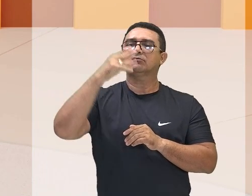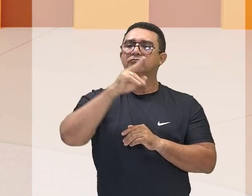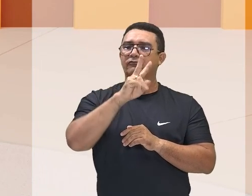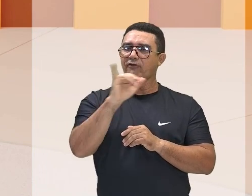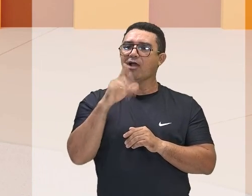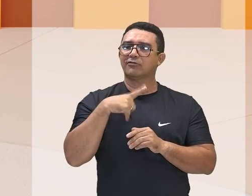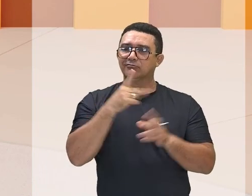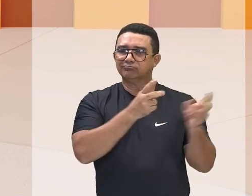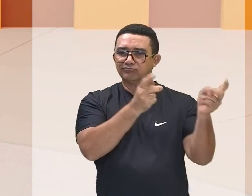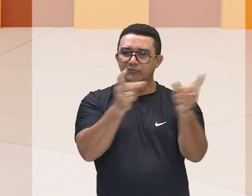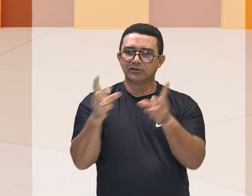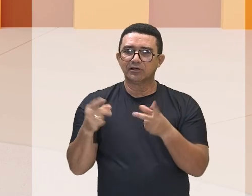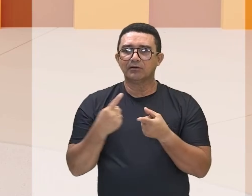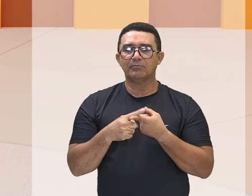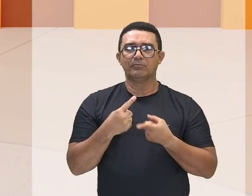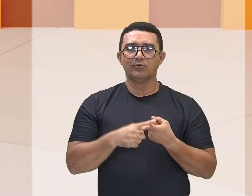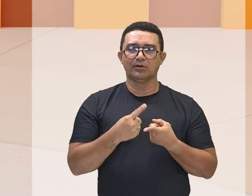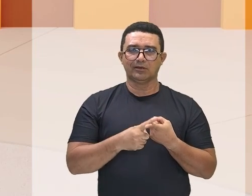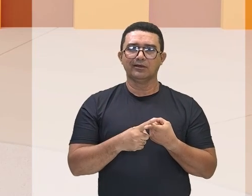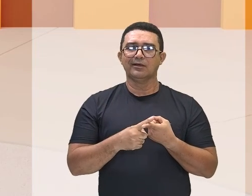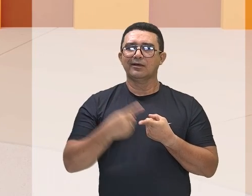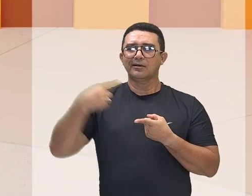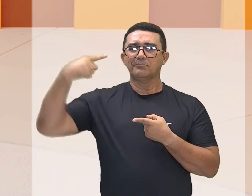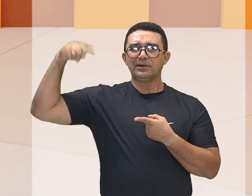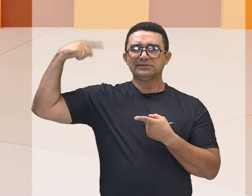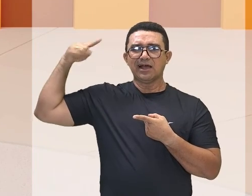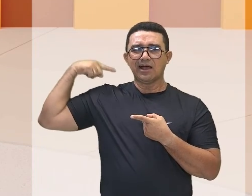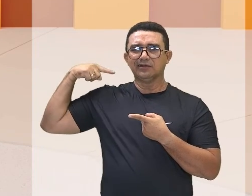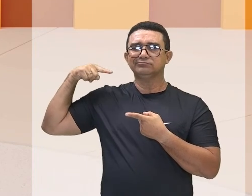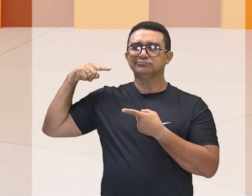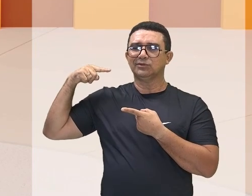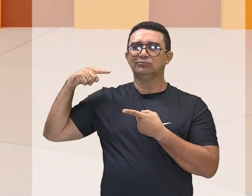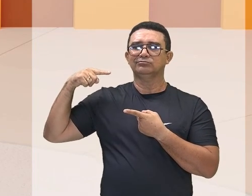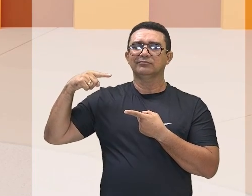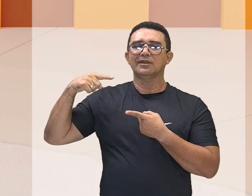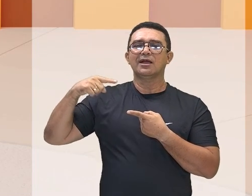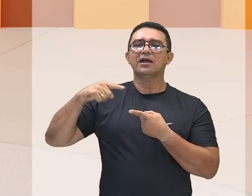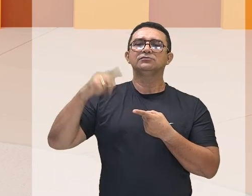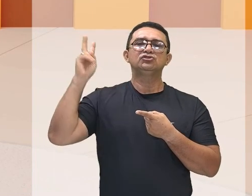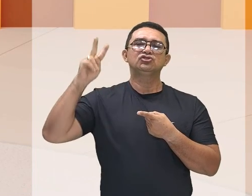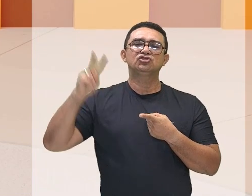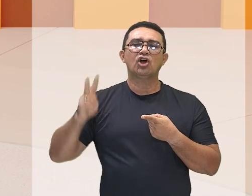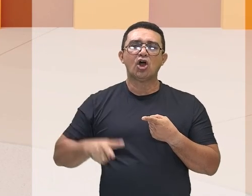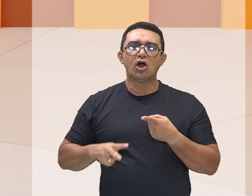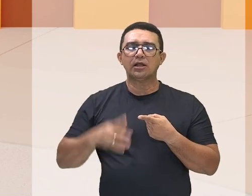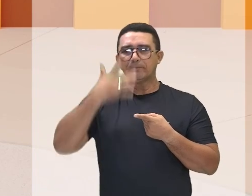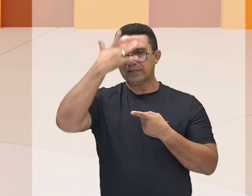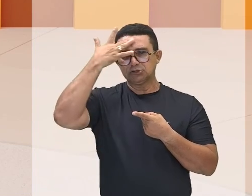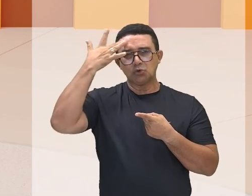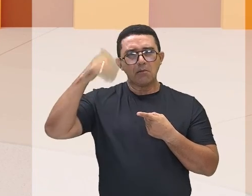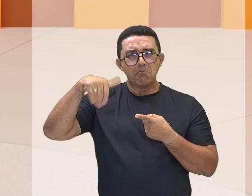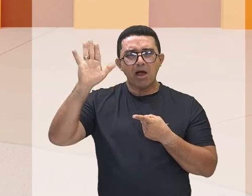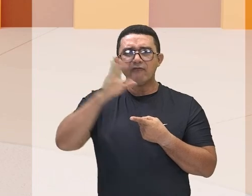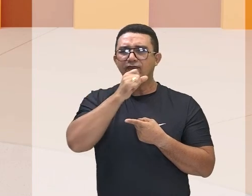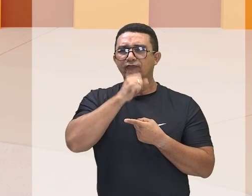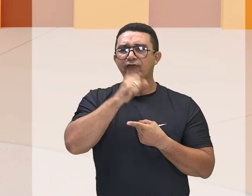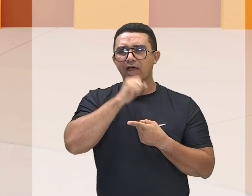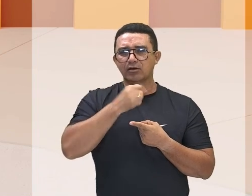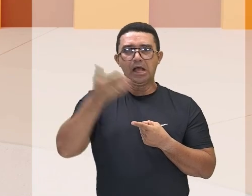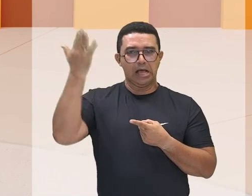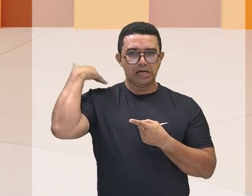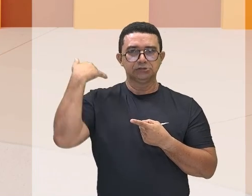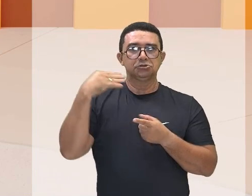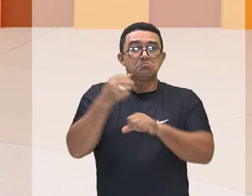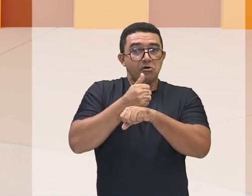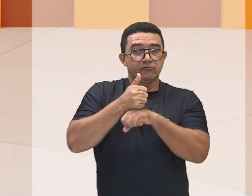ali vendendo, porque ele vem dessa história que quando ele chegou no primeiro momento, os mais antigos, então, eram